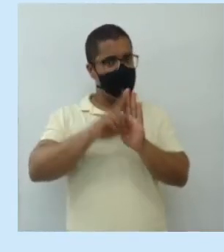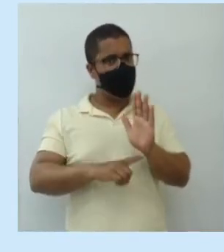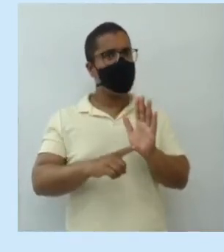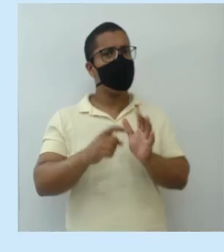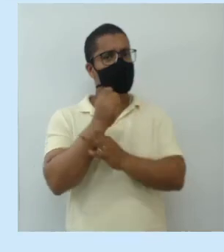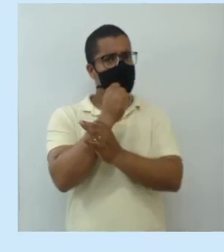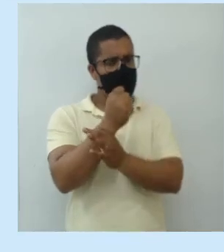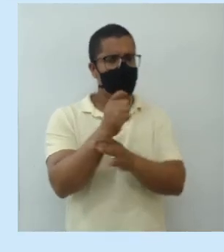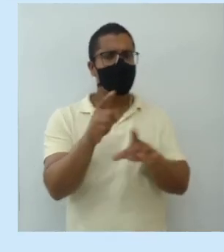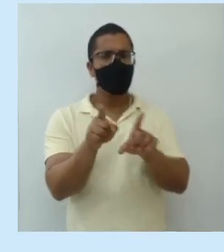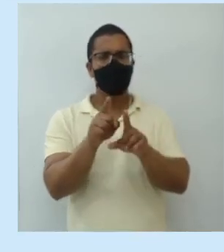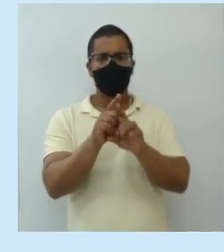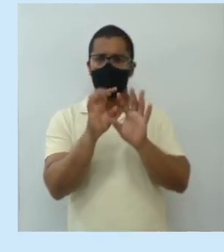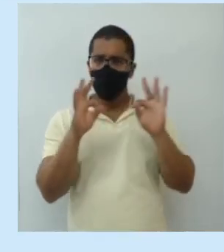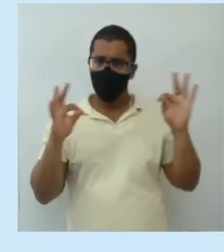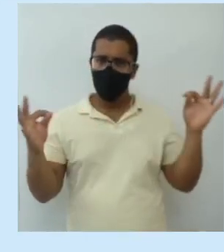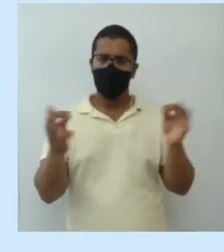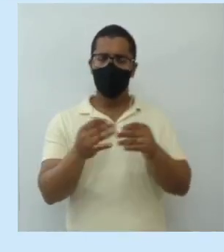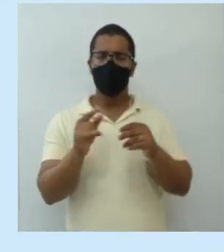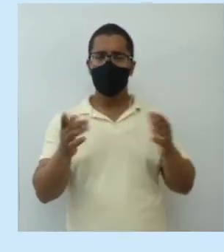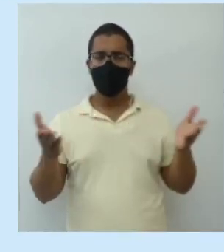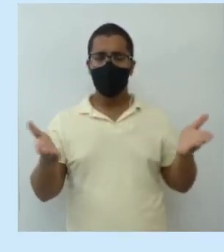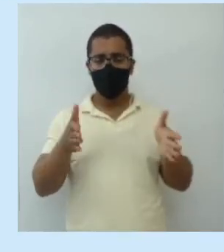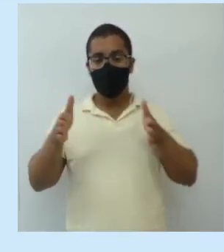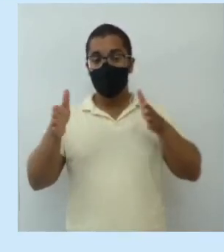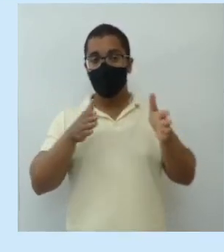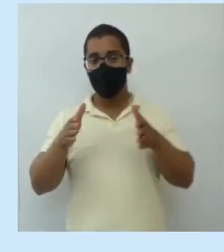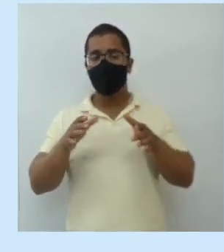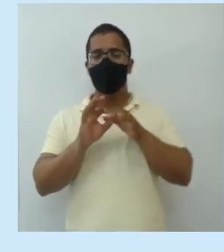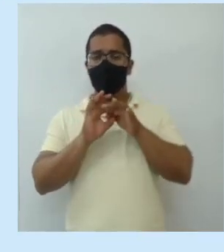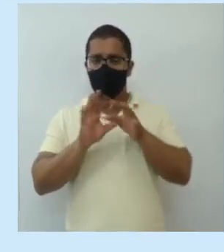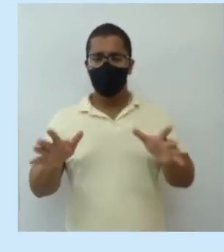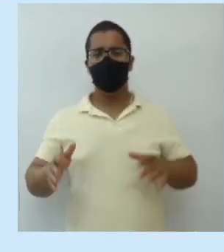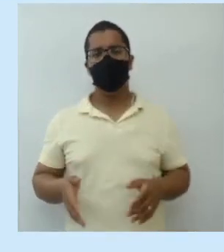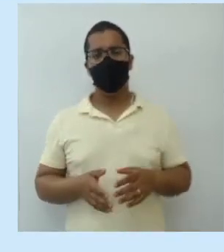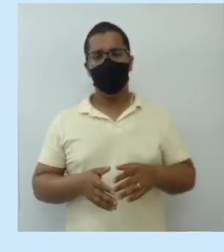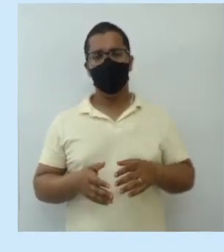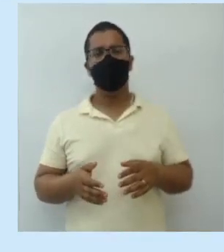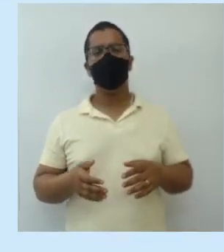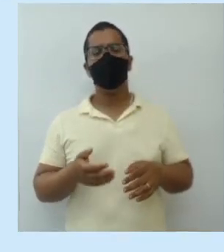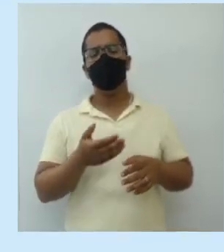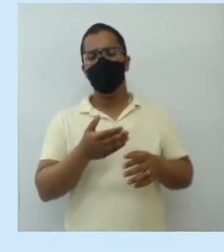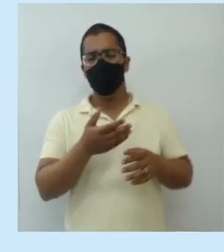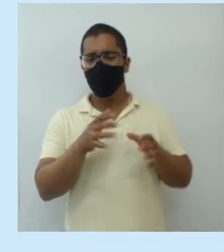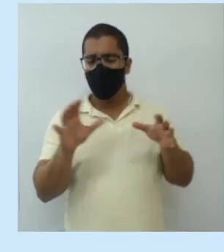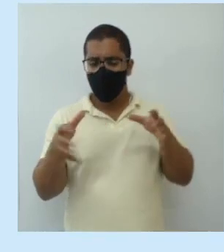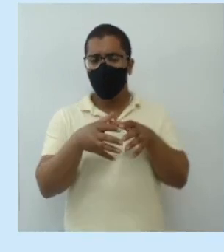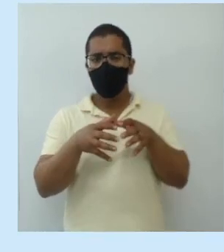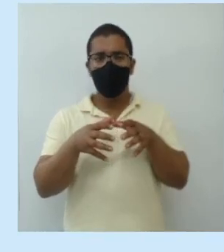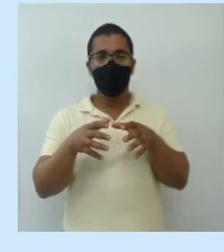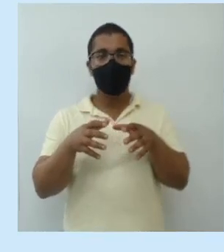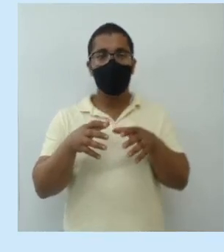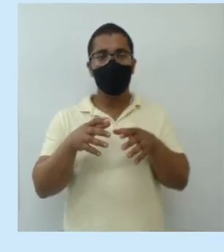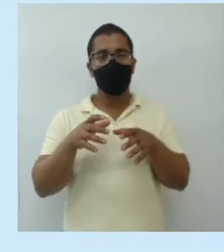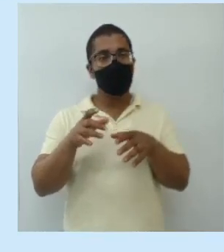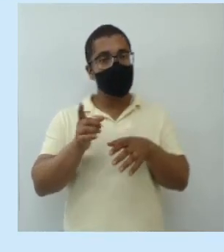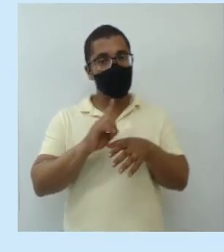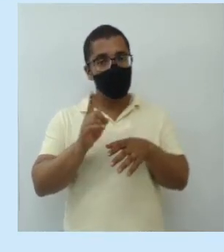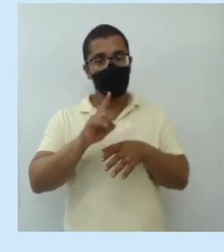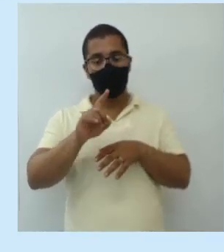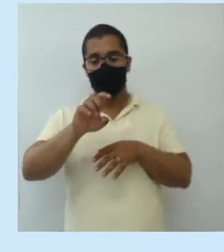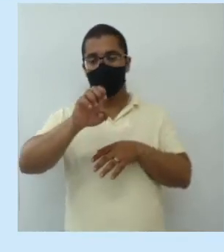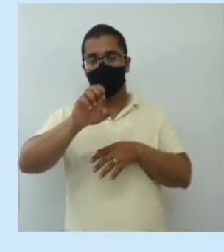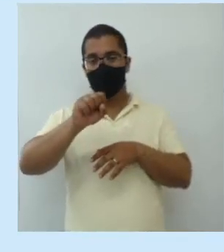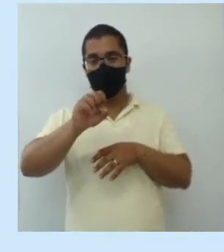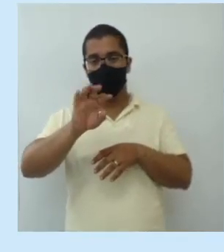Então nós vamos ter um novo espaço público, um público não estatal, como já falei a vocês,